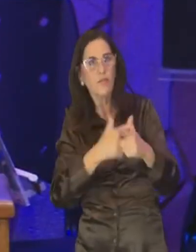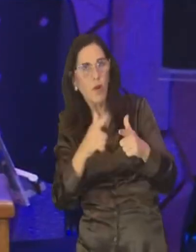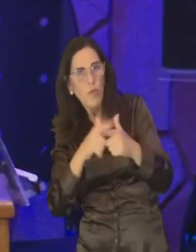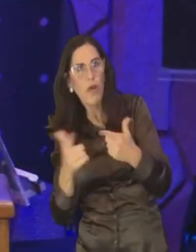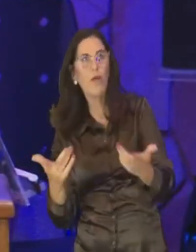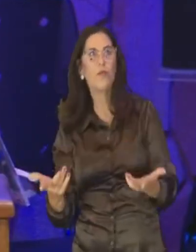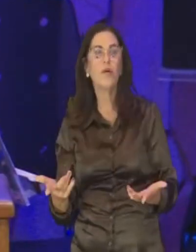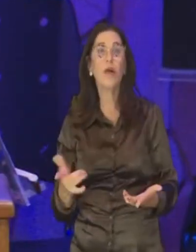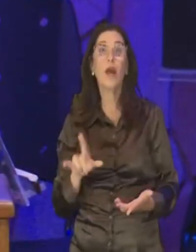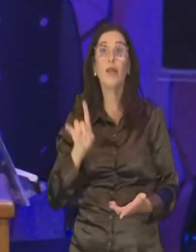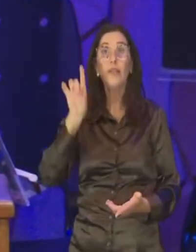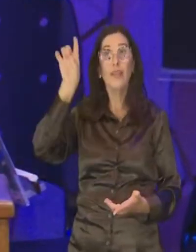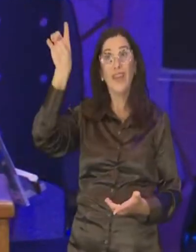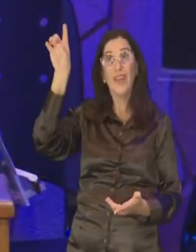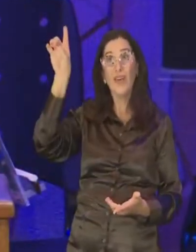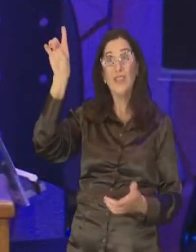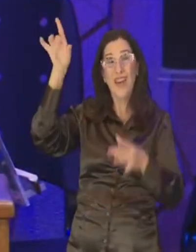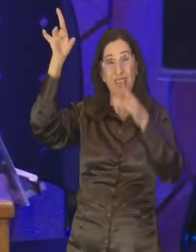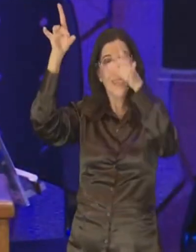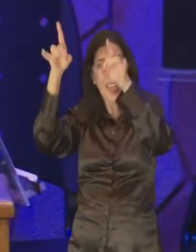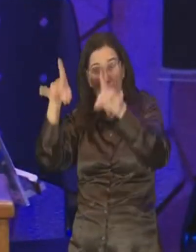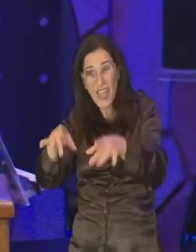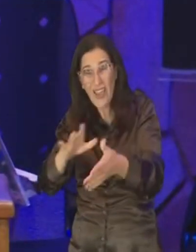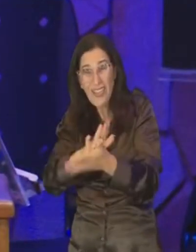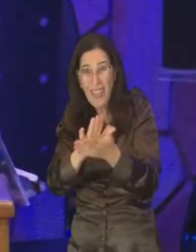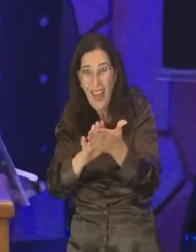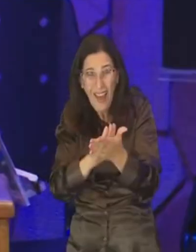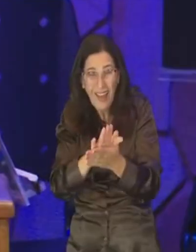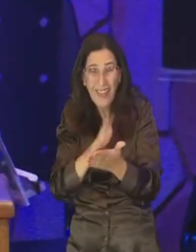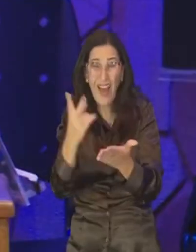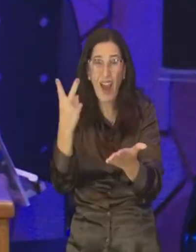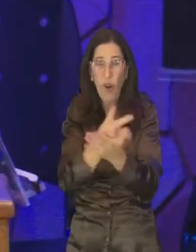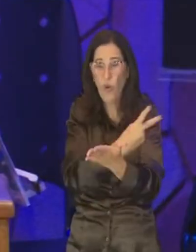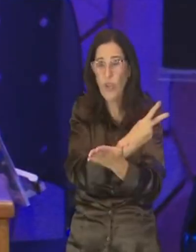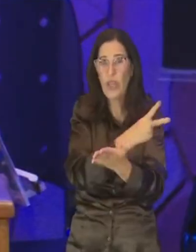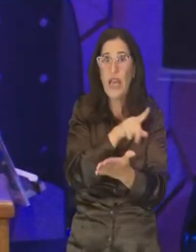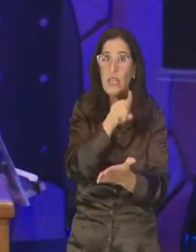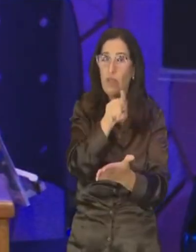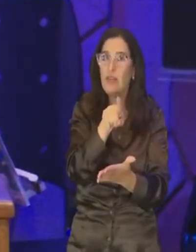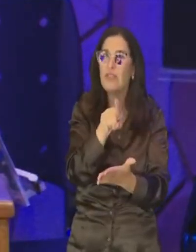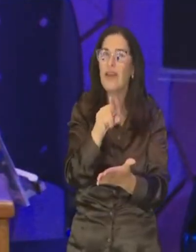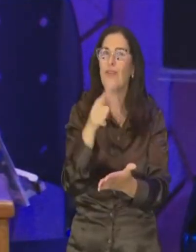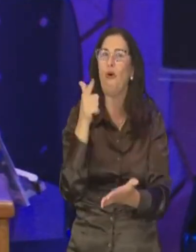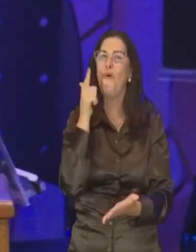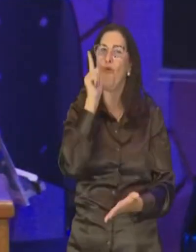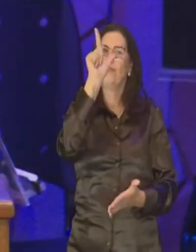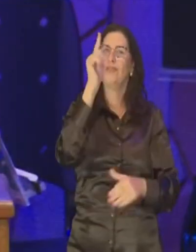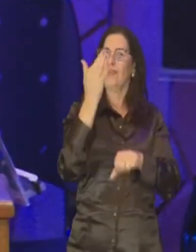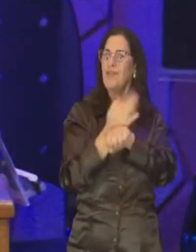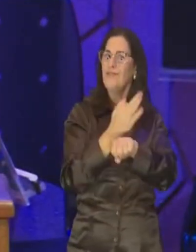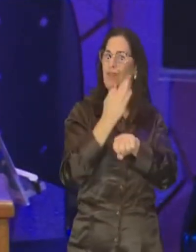que Deus não vai deixar que nada aconteça que você não consiga suportar.